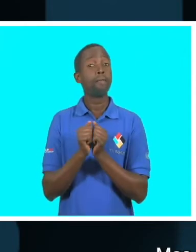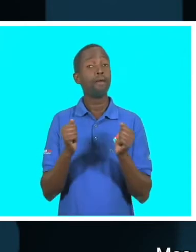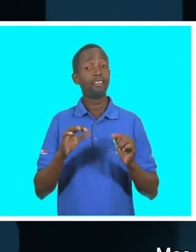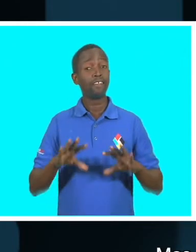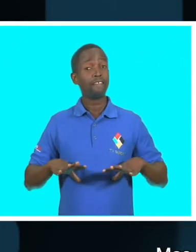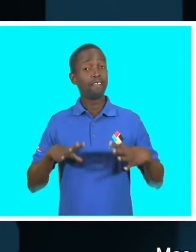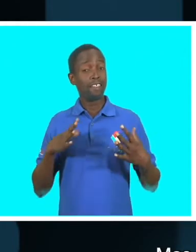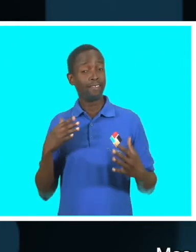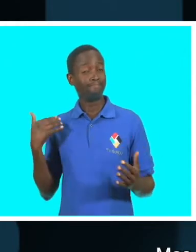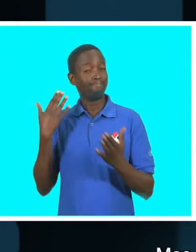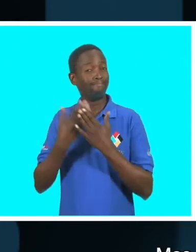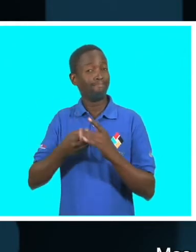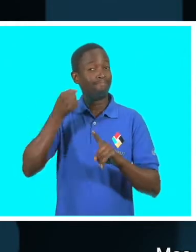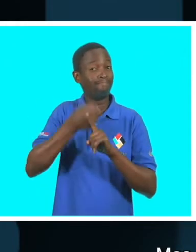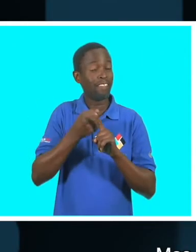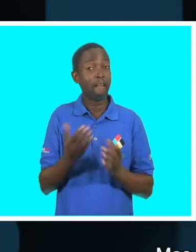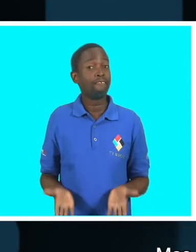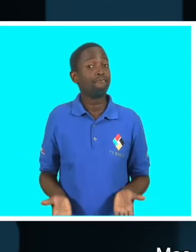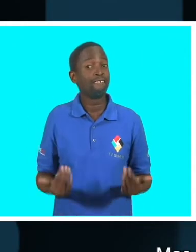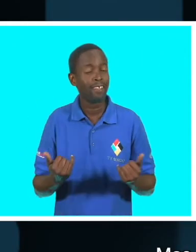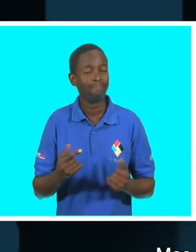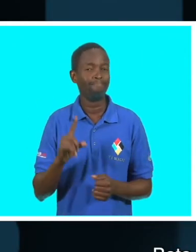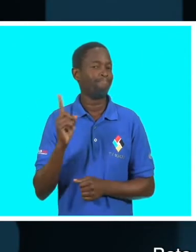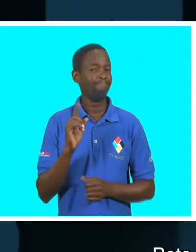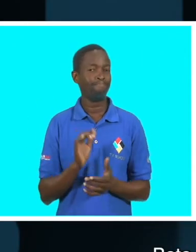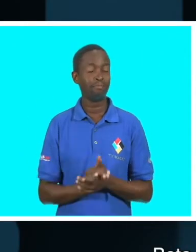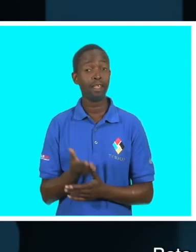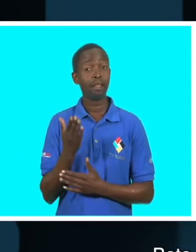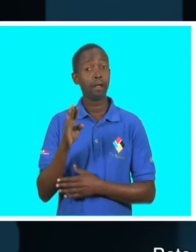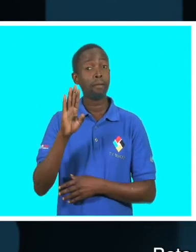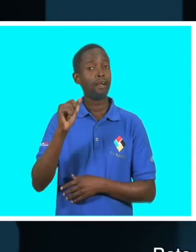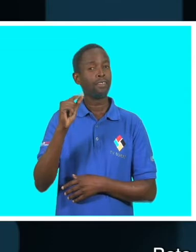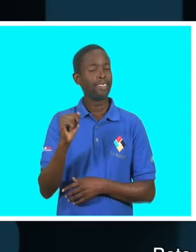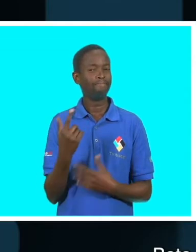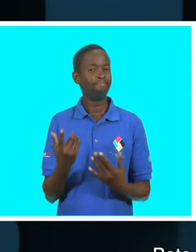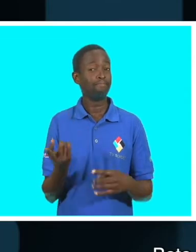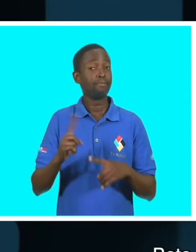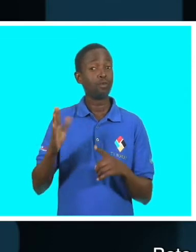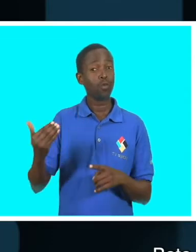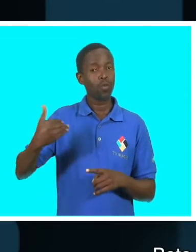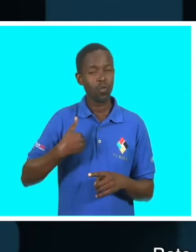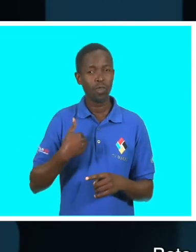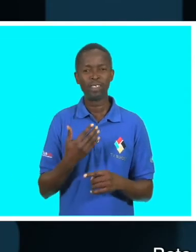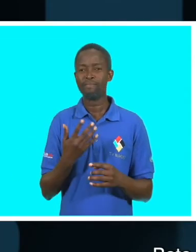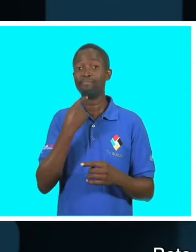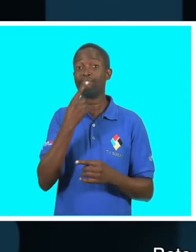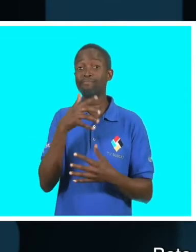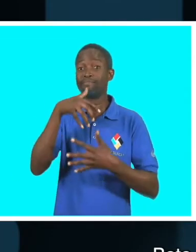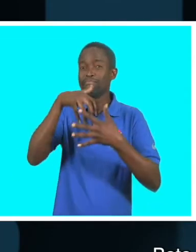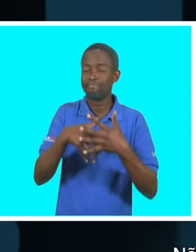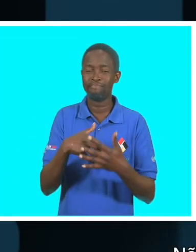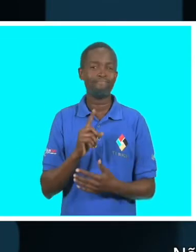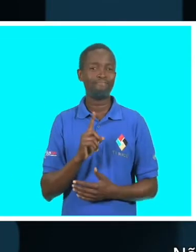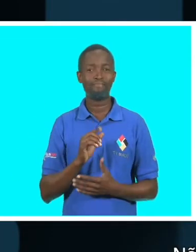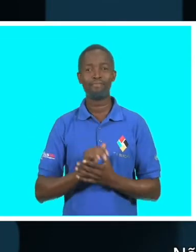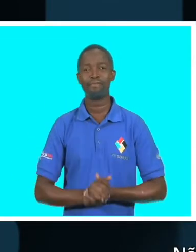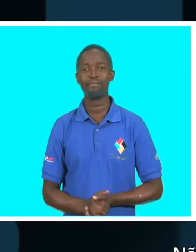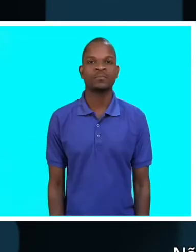Mas esse bem-estar não foi conquistado de forma fácil. Bata e sua parceira preferem não entrar em detalhes.